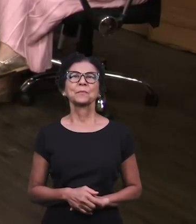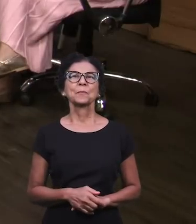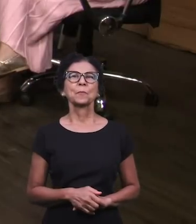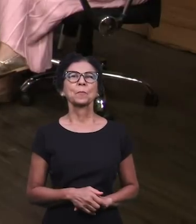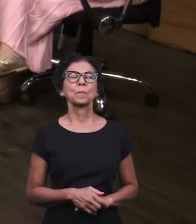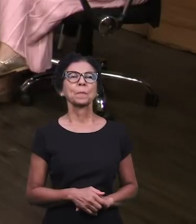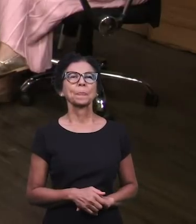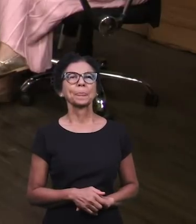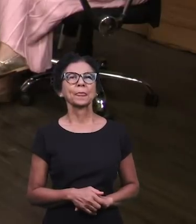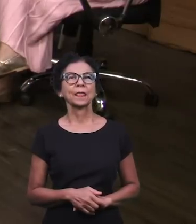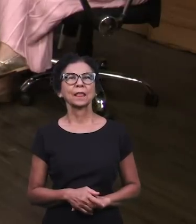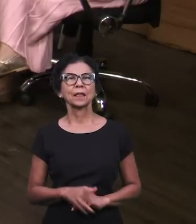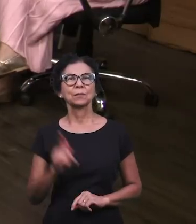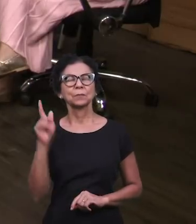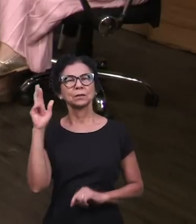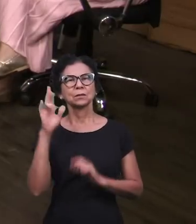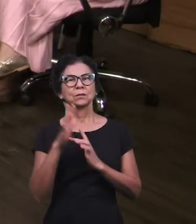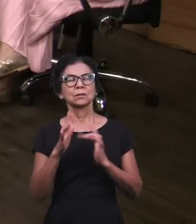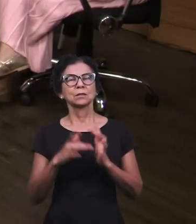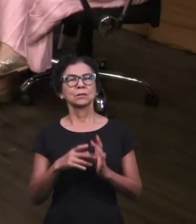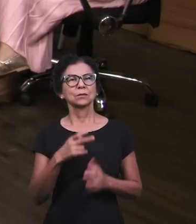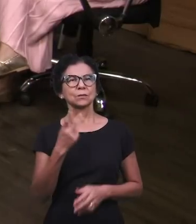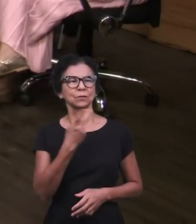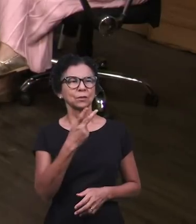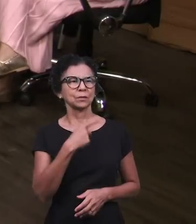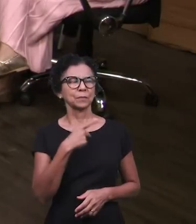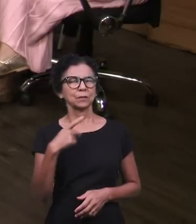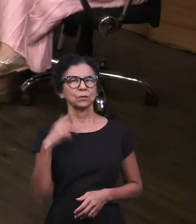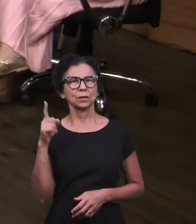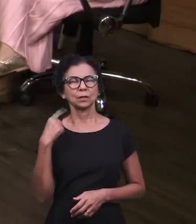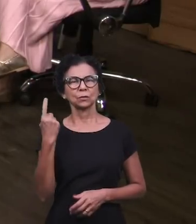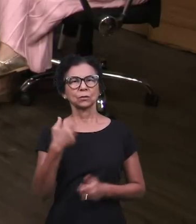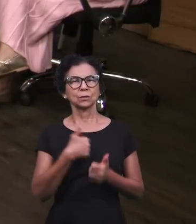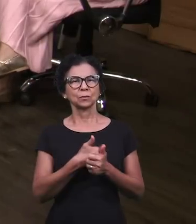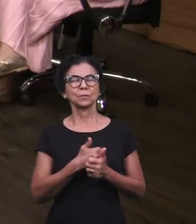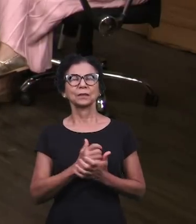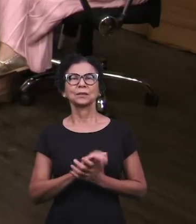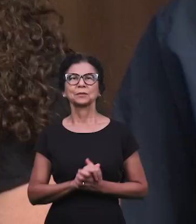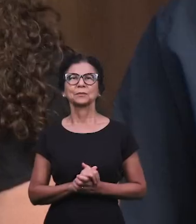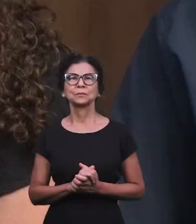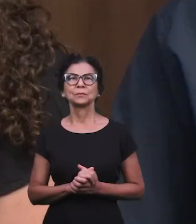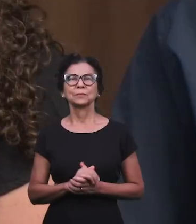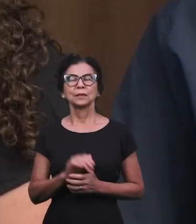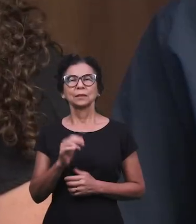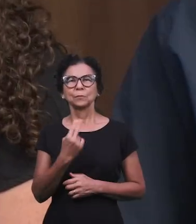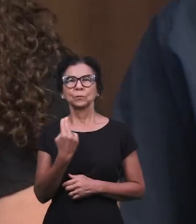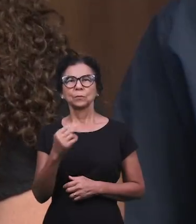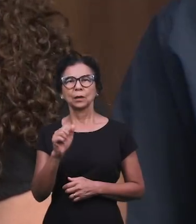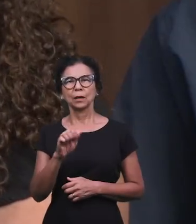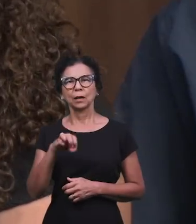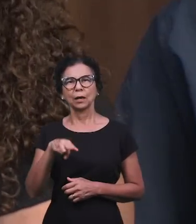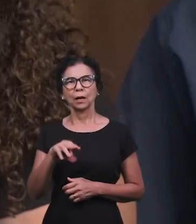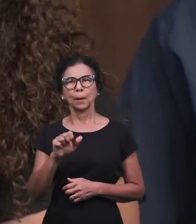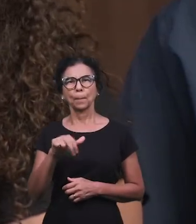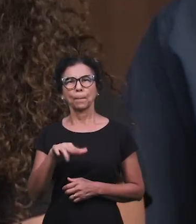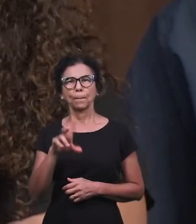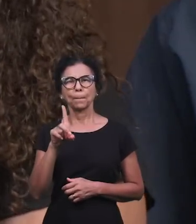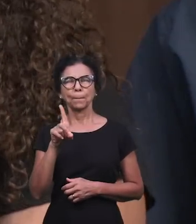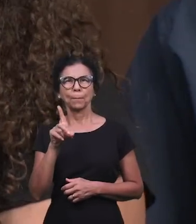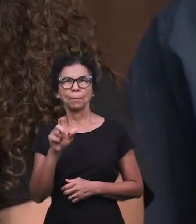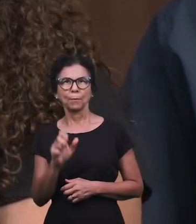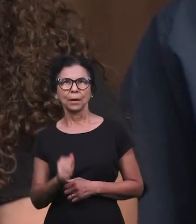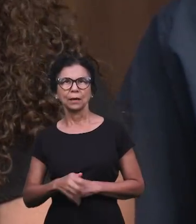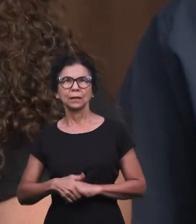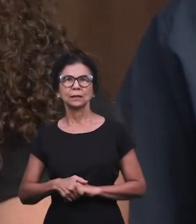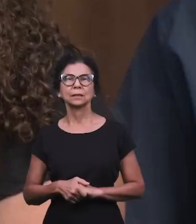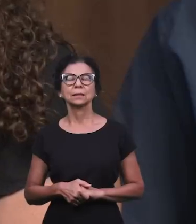pergunta, amor. A paz do Senhor Jesus, pastor Júlio, pastor Josias, a todos os irmãos que nos acompanham. Eu me chamo Amanda, sou da Igreja de São José, do Ministério